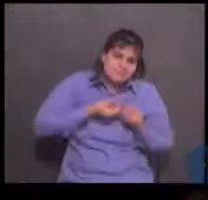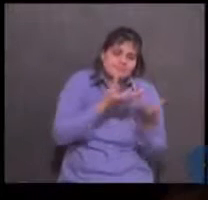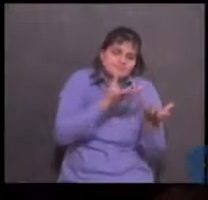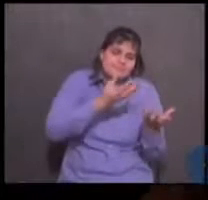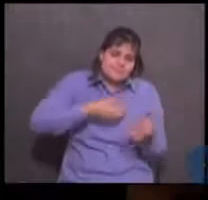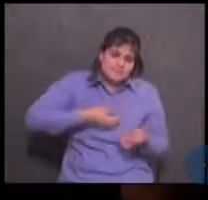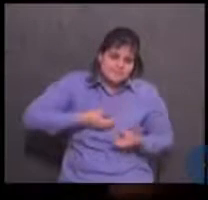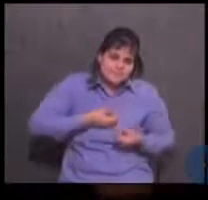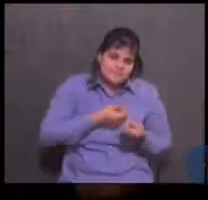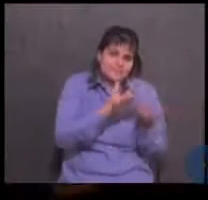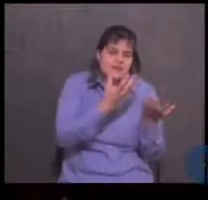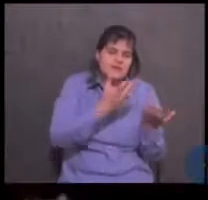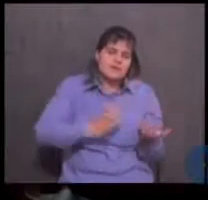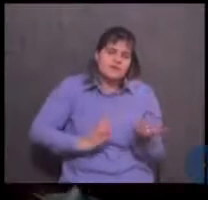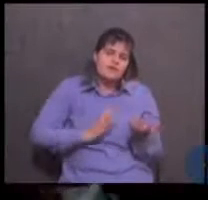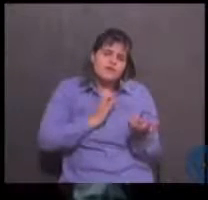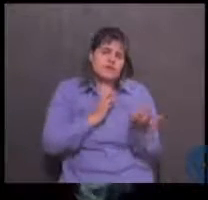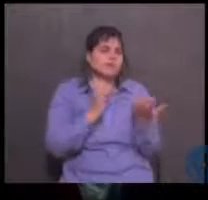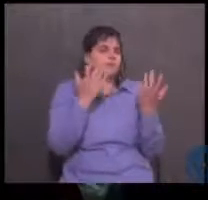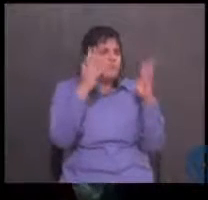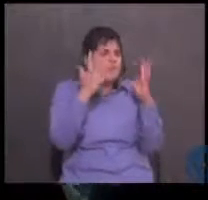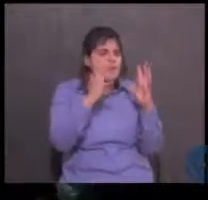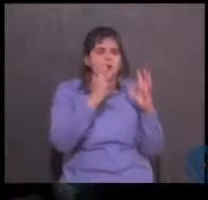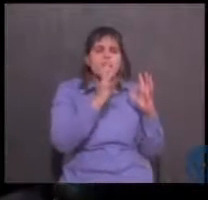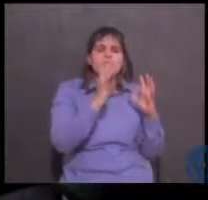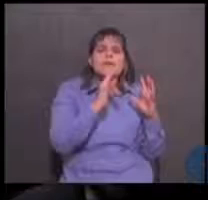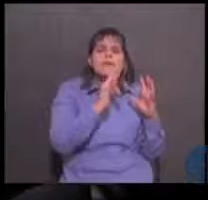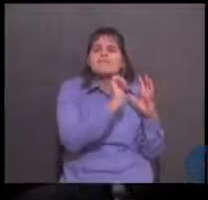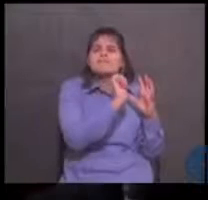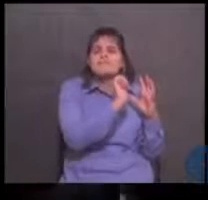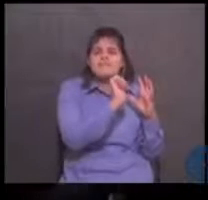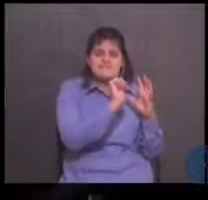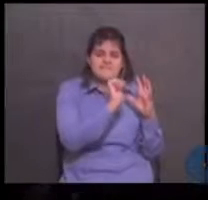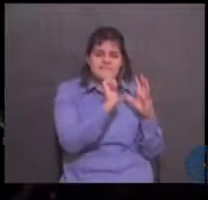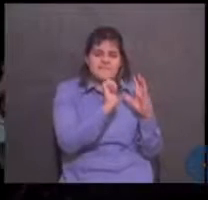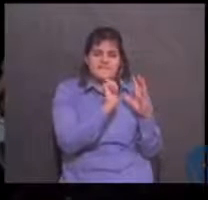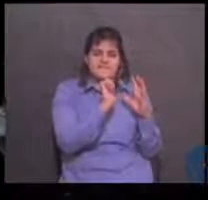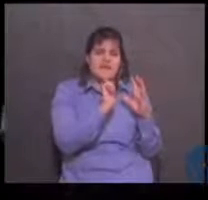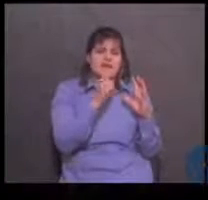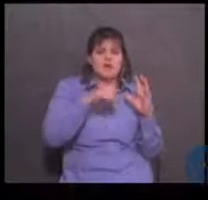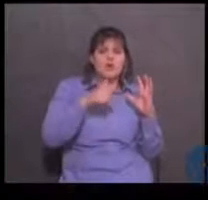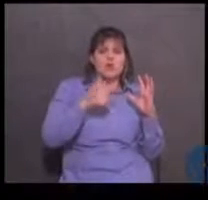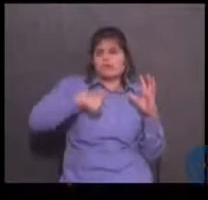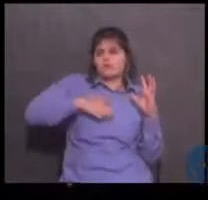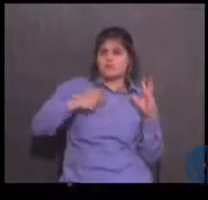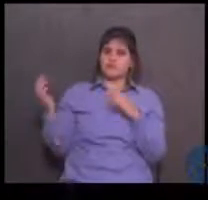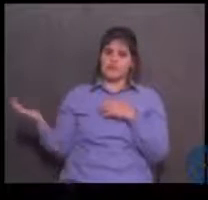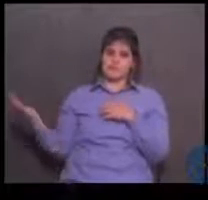Confiemos nas tuas mãos maternas o que aqui nos trouxe hoje em peregrinação.